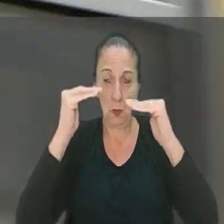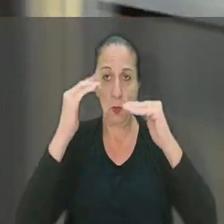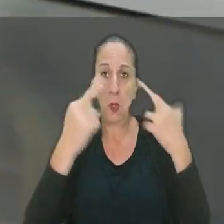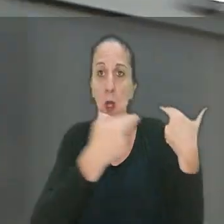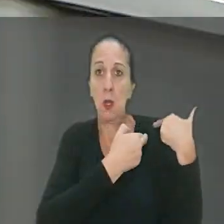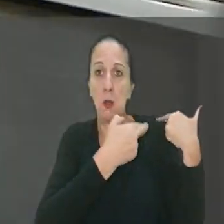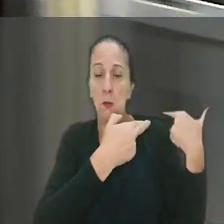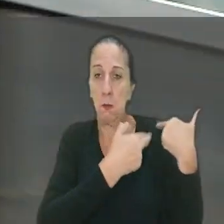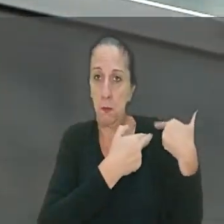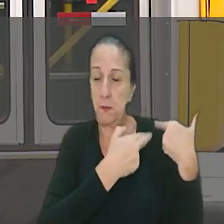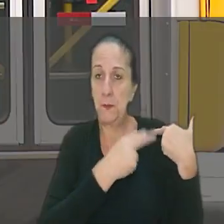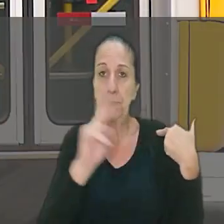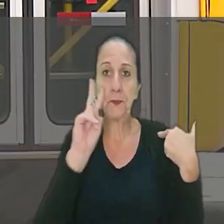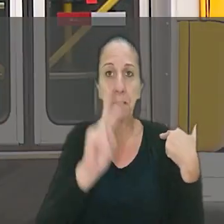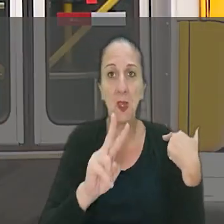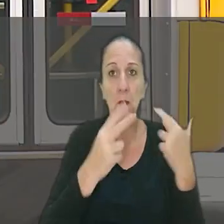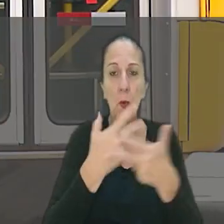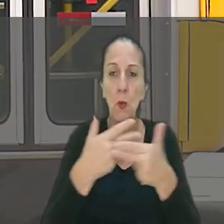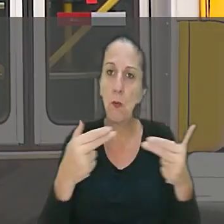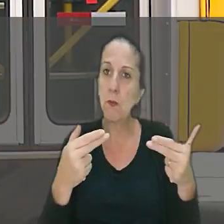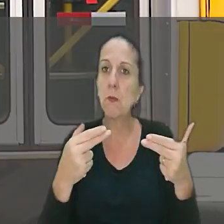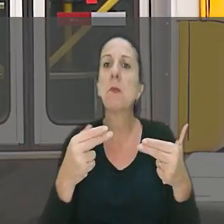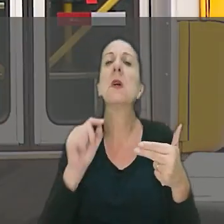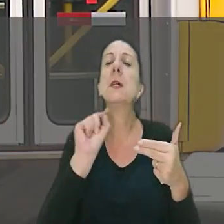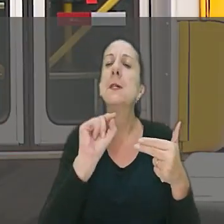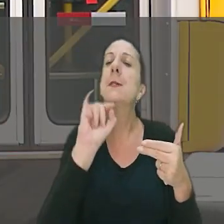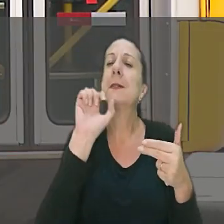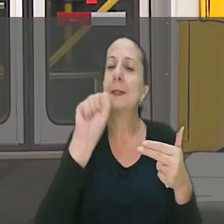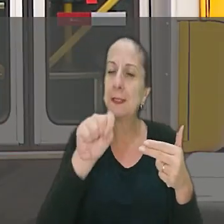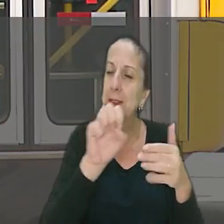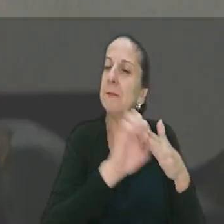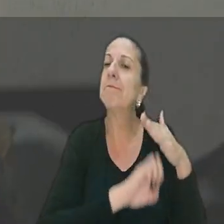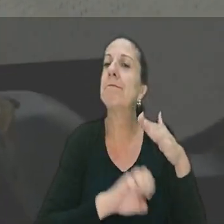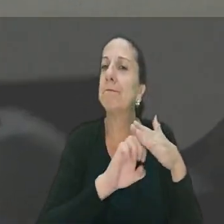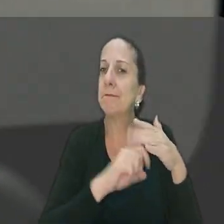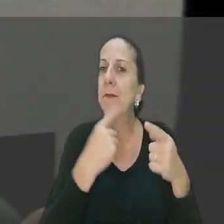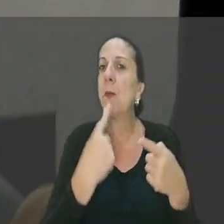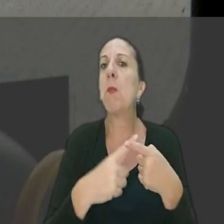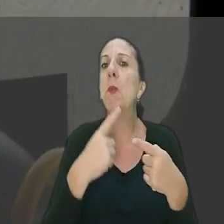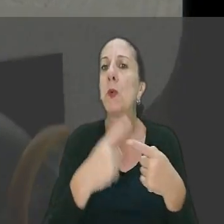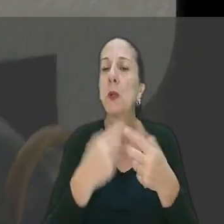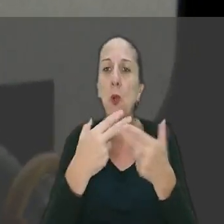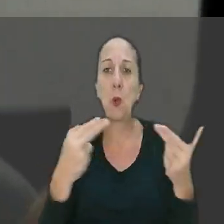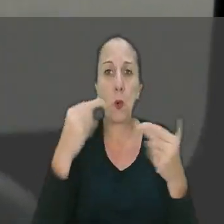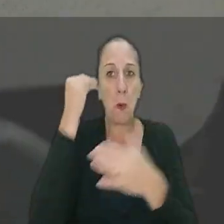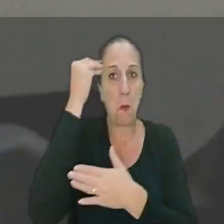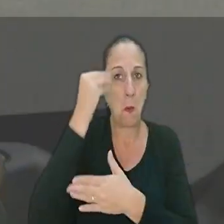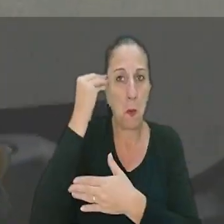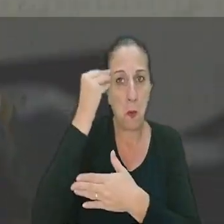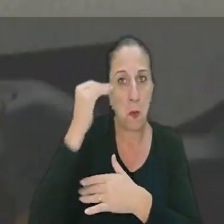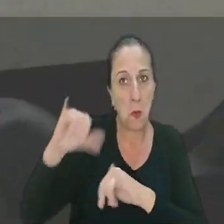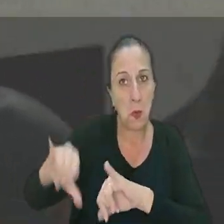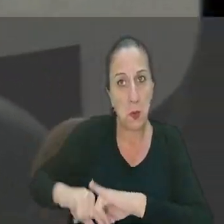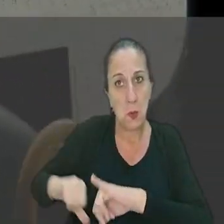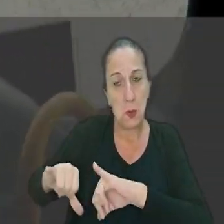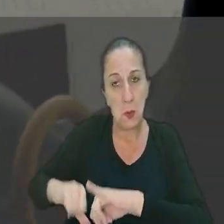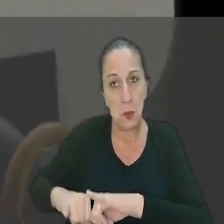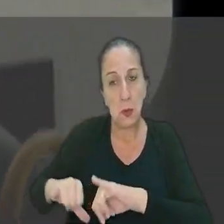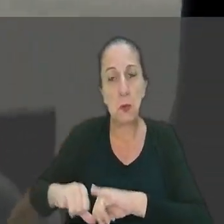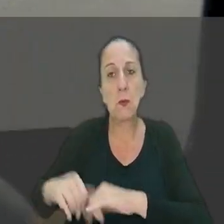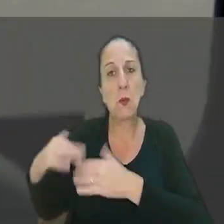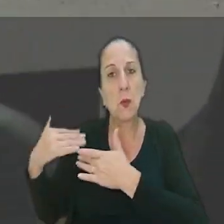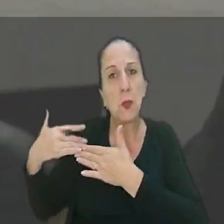a responsabilidade pela reparação dos danos é do empregador. Isso porque as sequelas psíquicas por ele